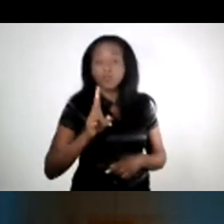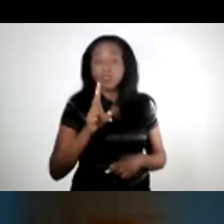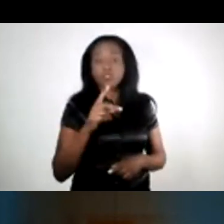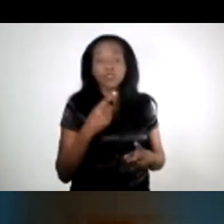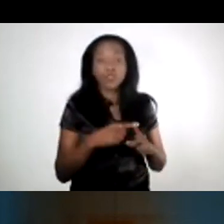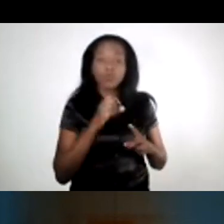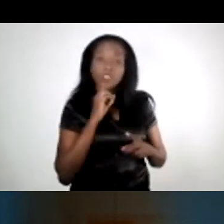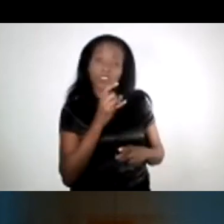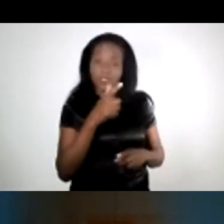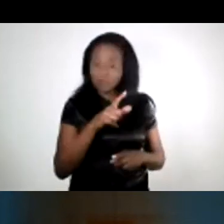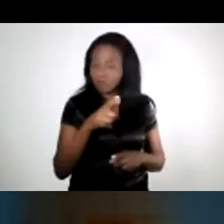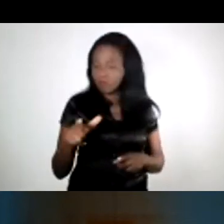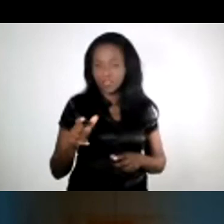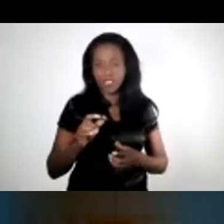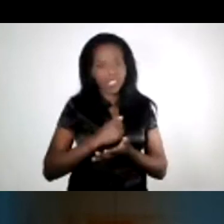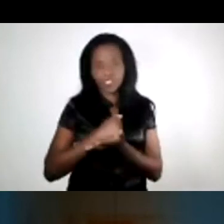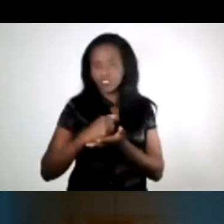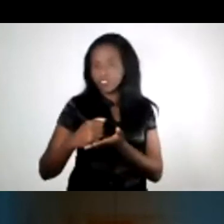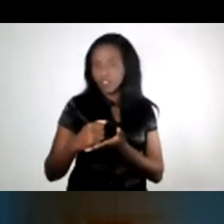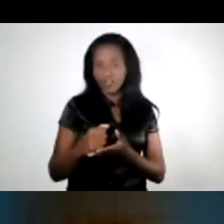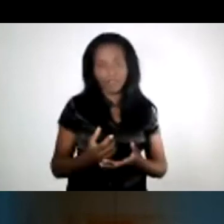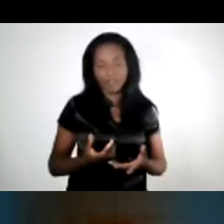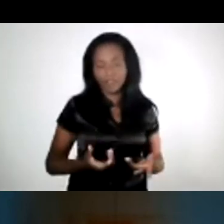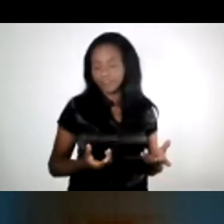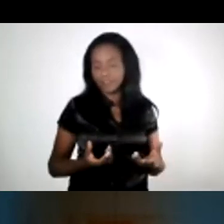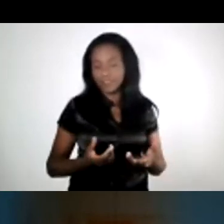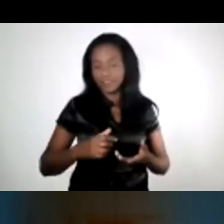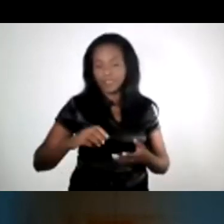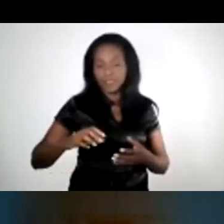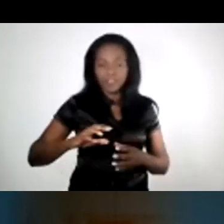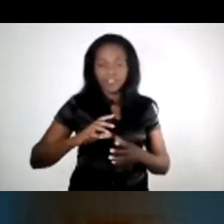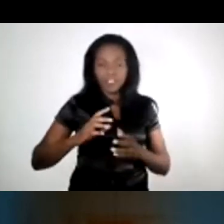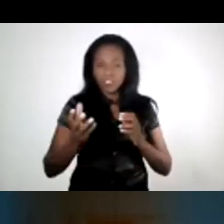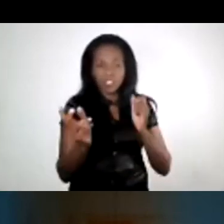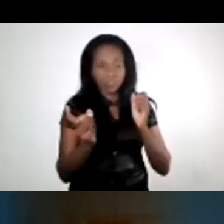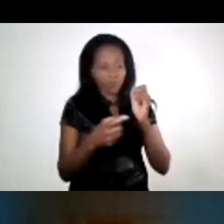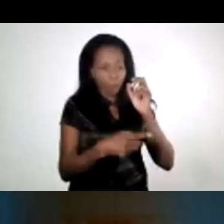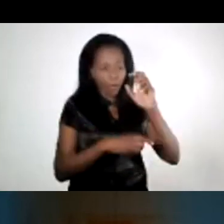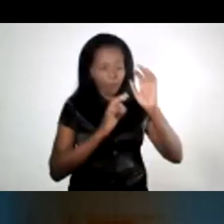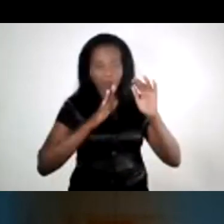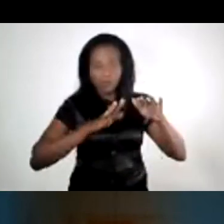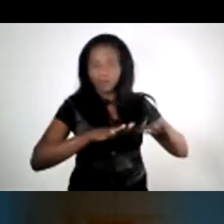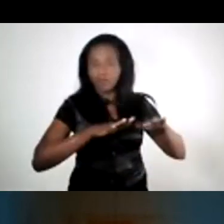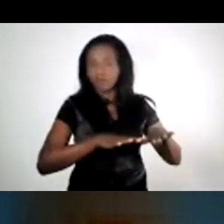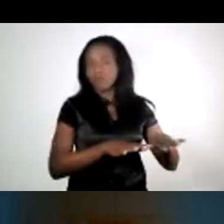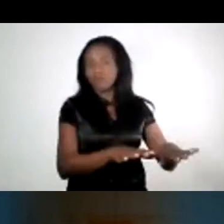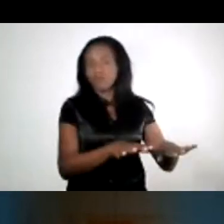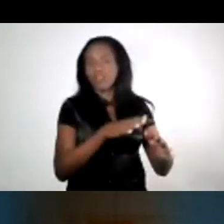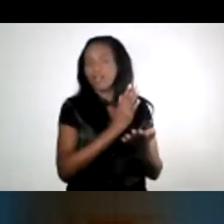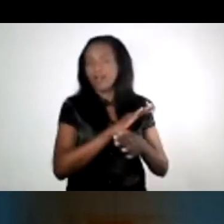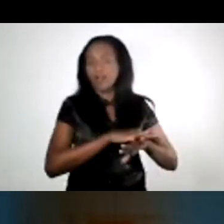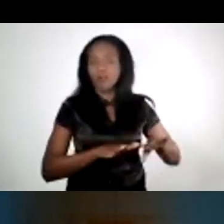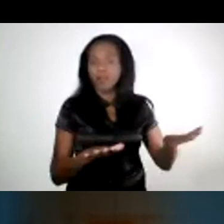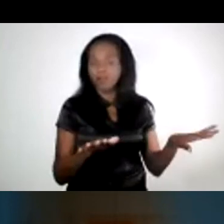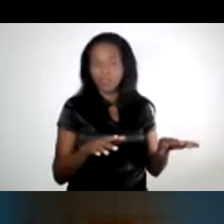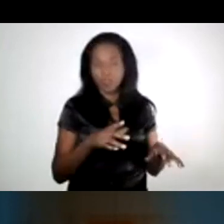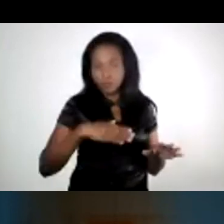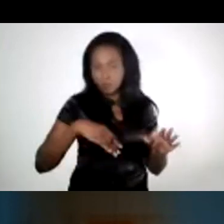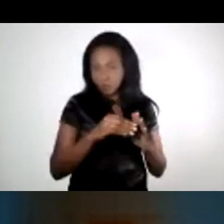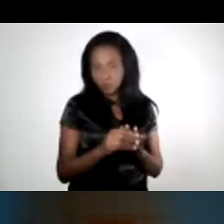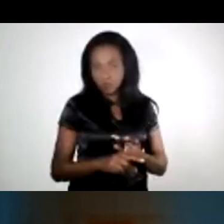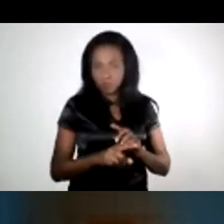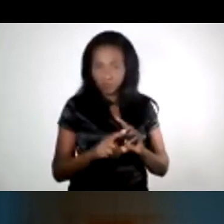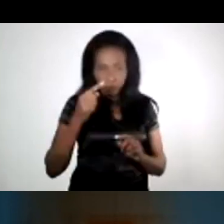né, já tinham tratorado tudo, derrubado tudo, né? Então, é pensar que essas